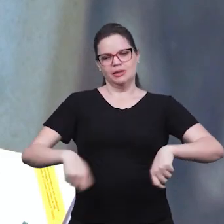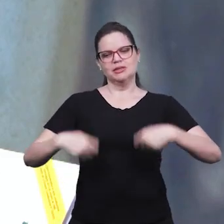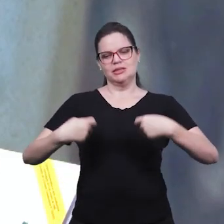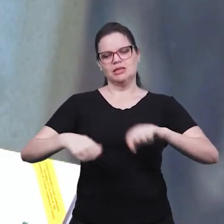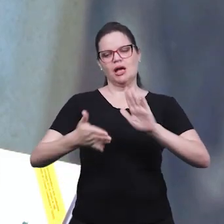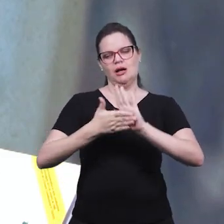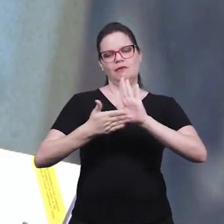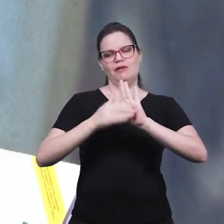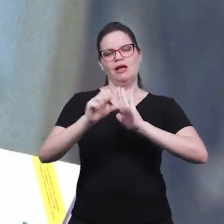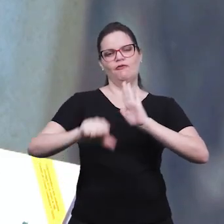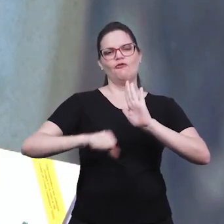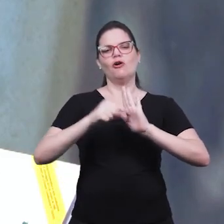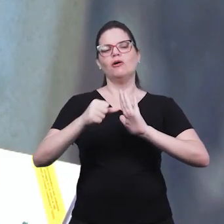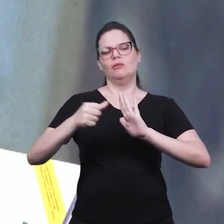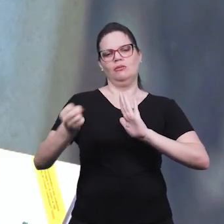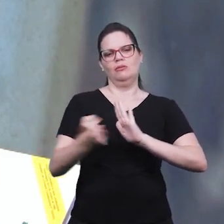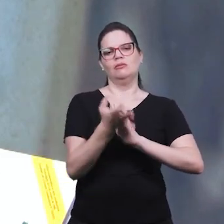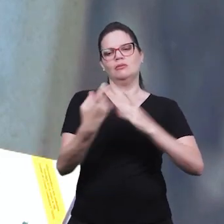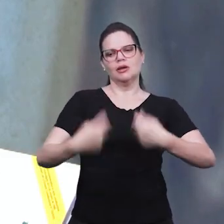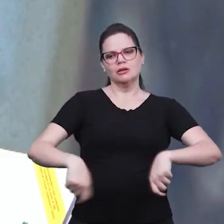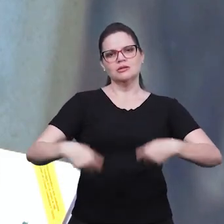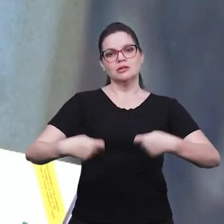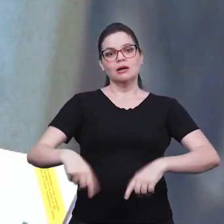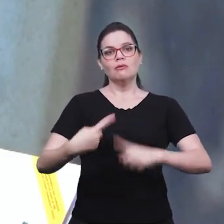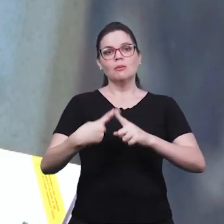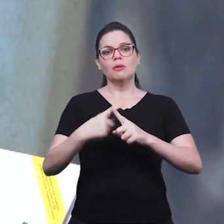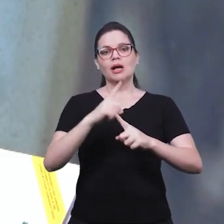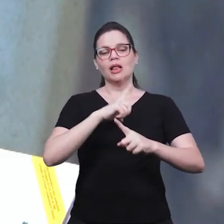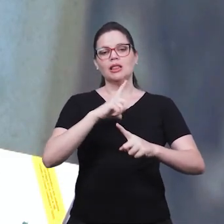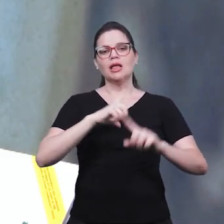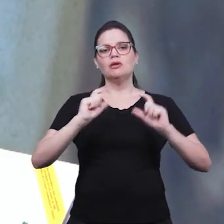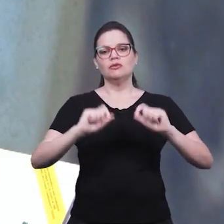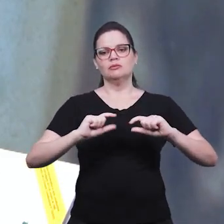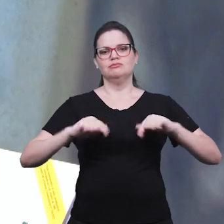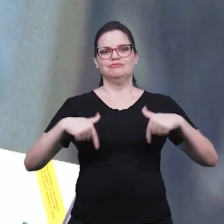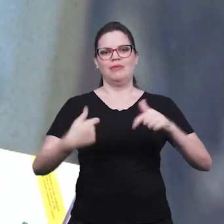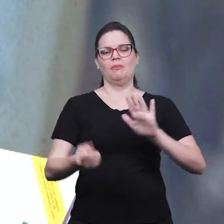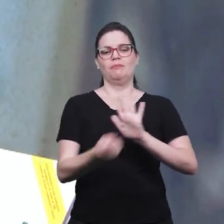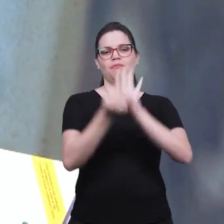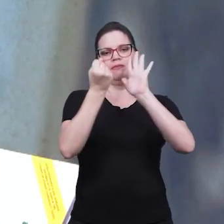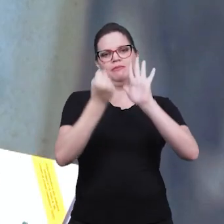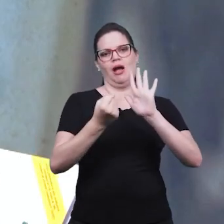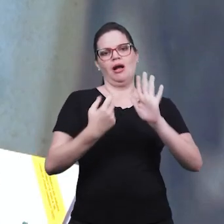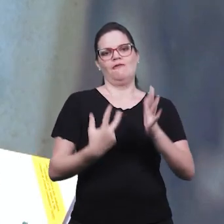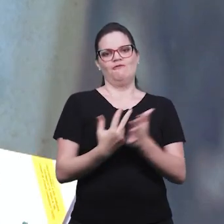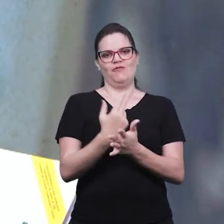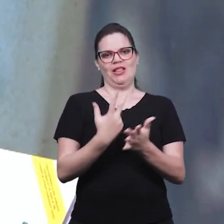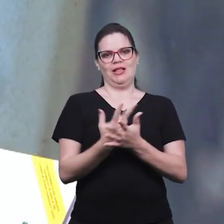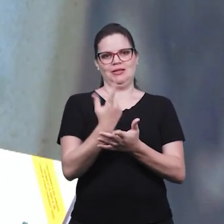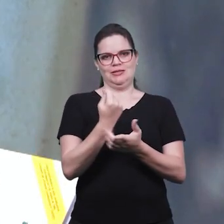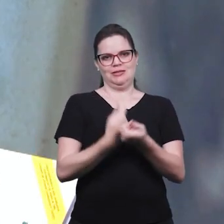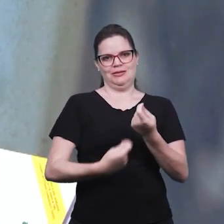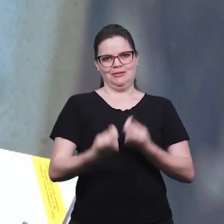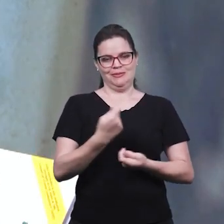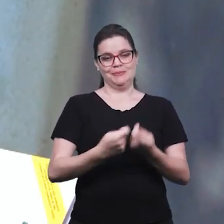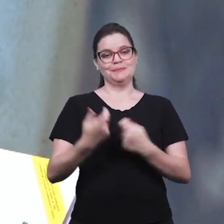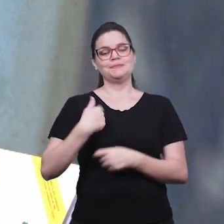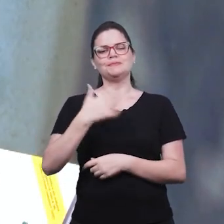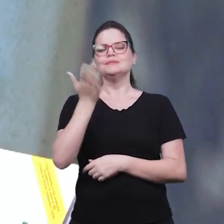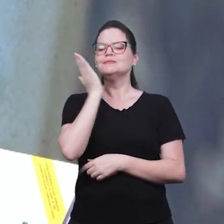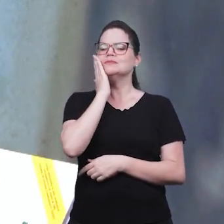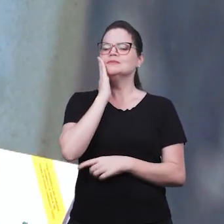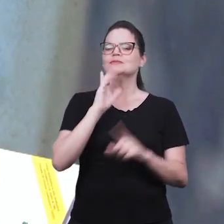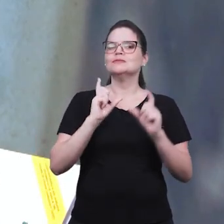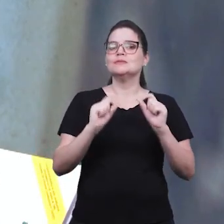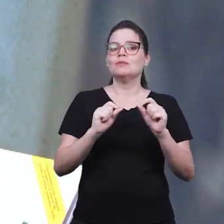era necessário fazer essa reforma considerando o impacto que tem financeiro, porque hoje nós sabemos